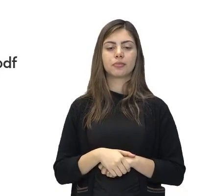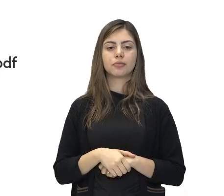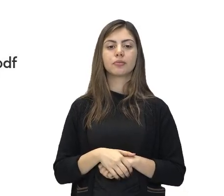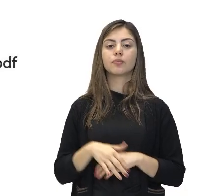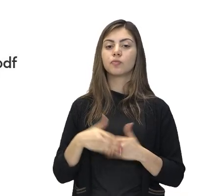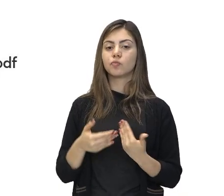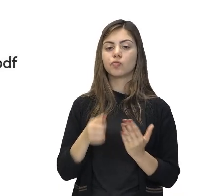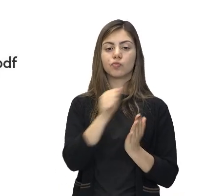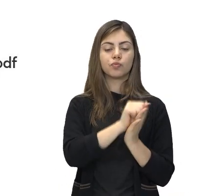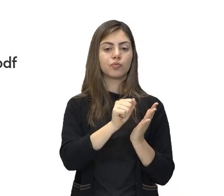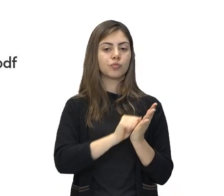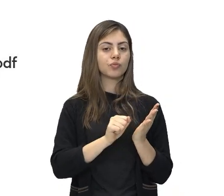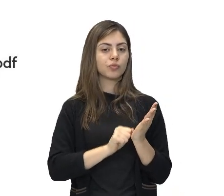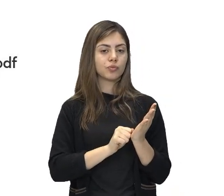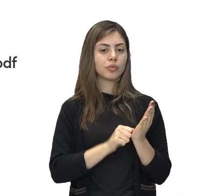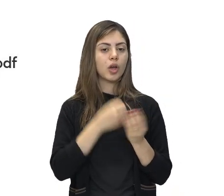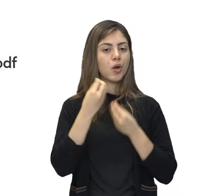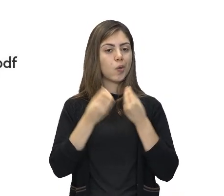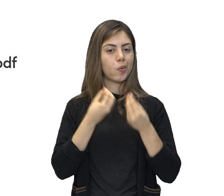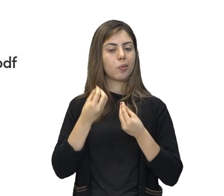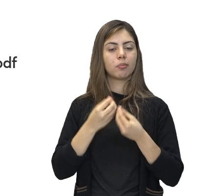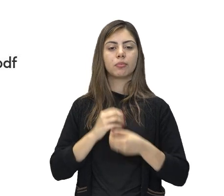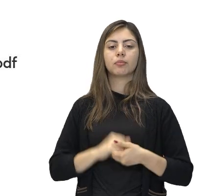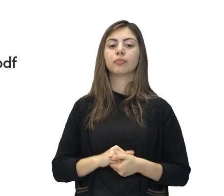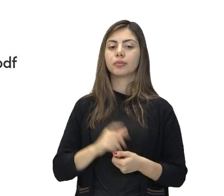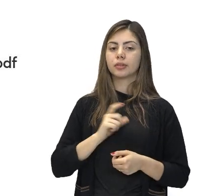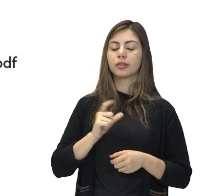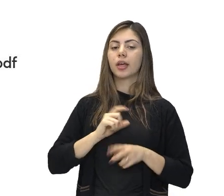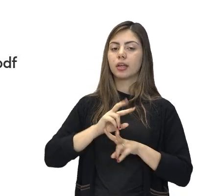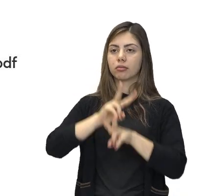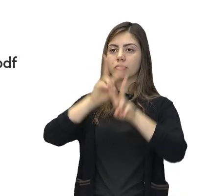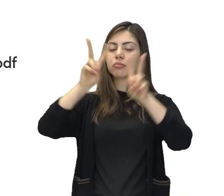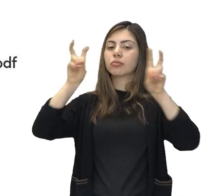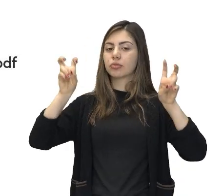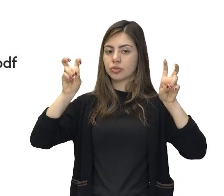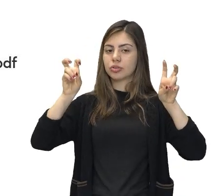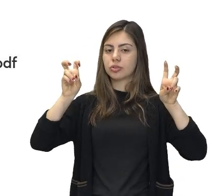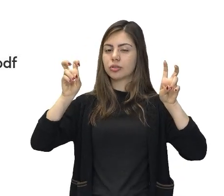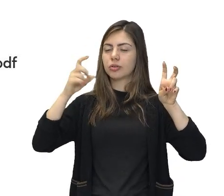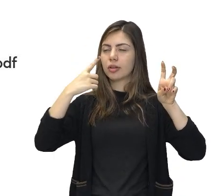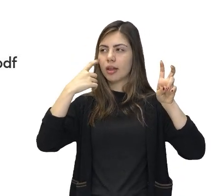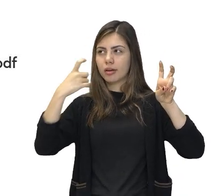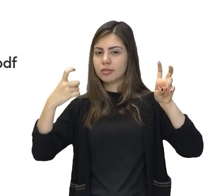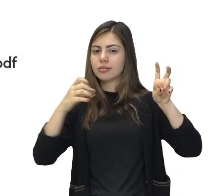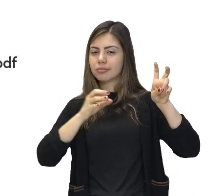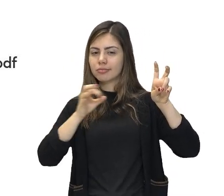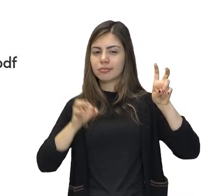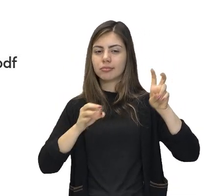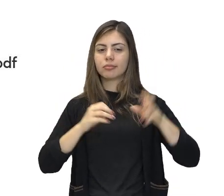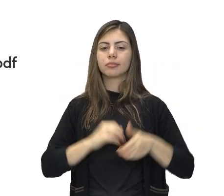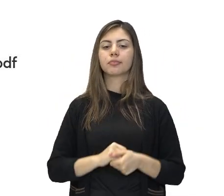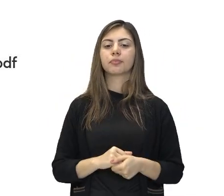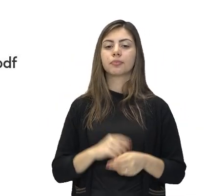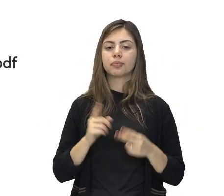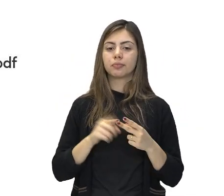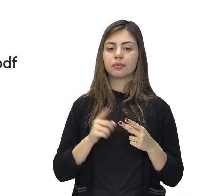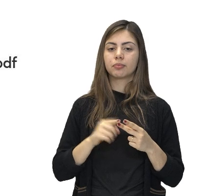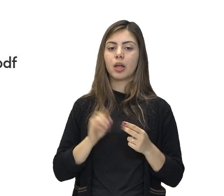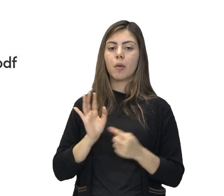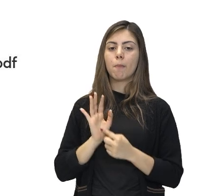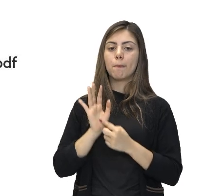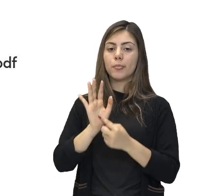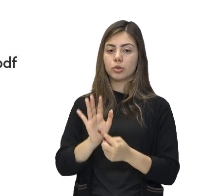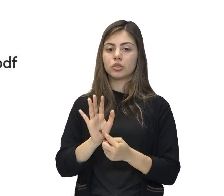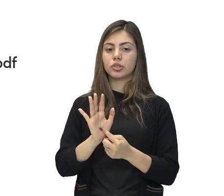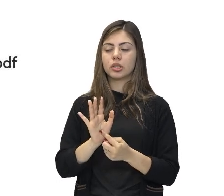versão escrita se estrutura da seguinte forma. Tem o título, aquele título chamativo, bonito, não é mesmo? Tem a apresentação